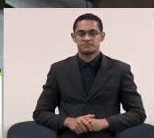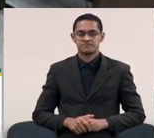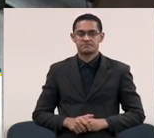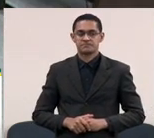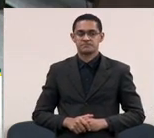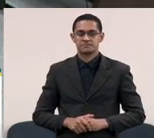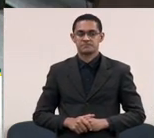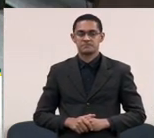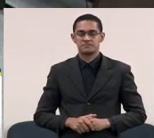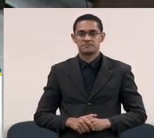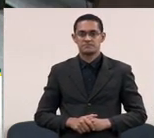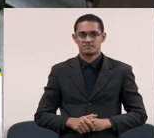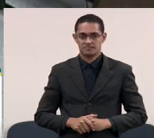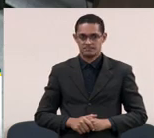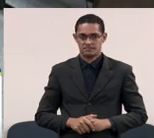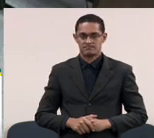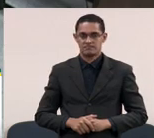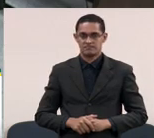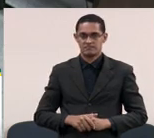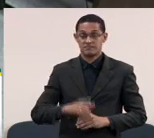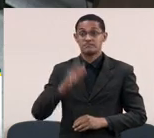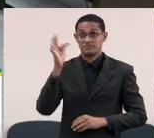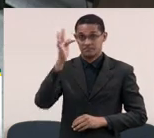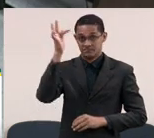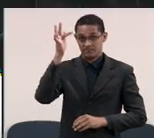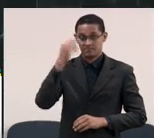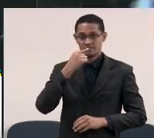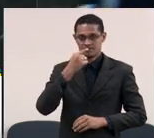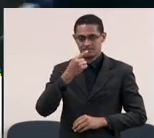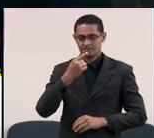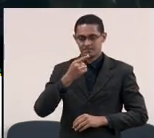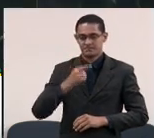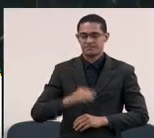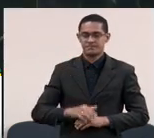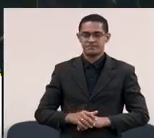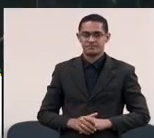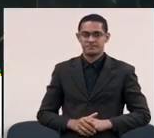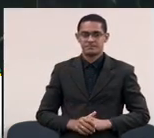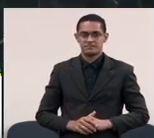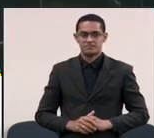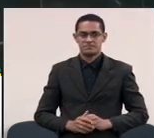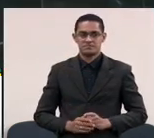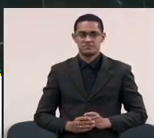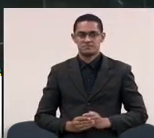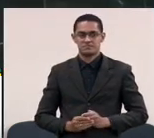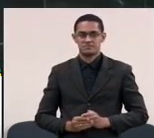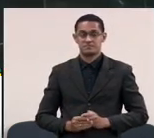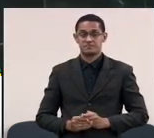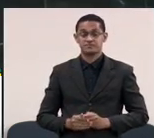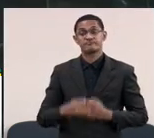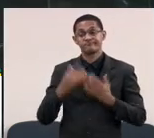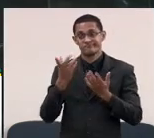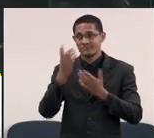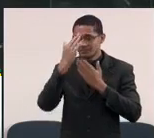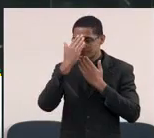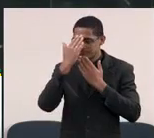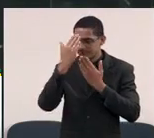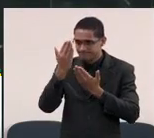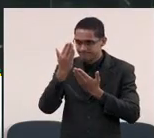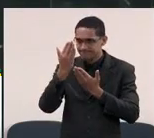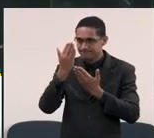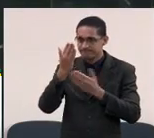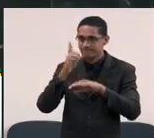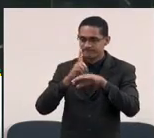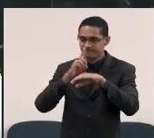Continua em discussão. Olá, senhor presidente. Com a palavra, deputado doutor Furlan. Primeiro, agradecer o